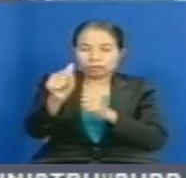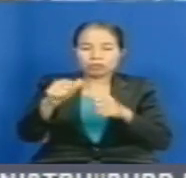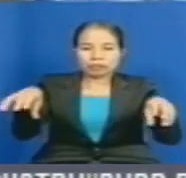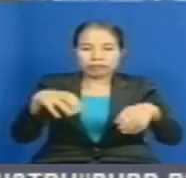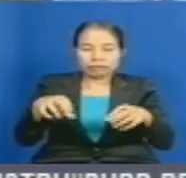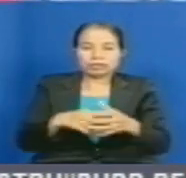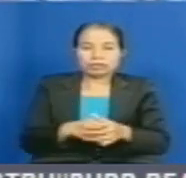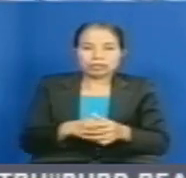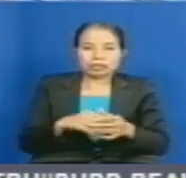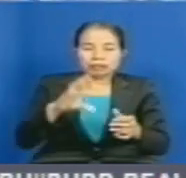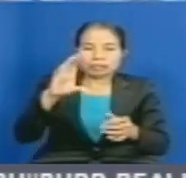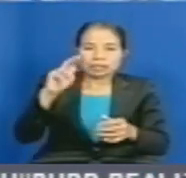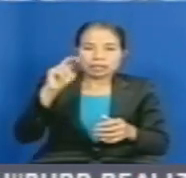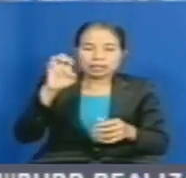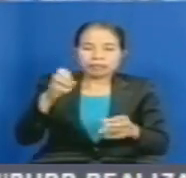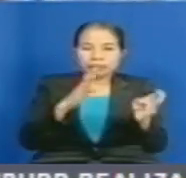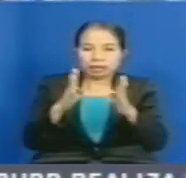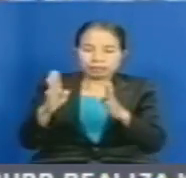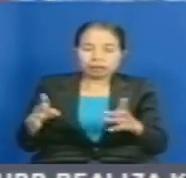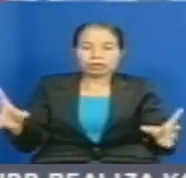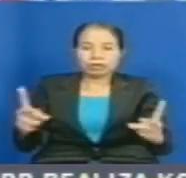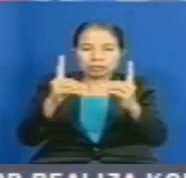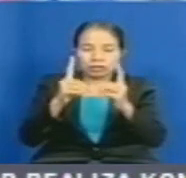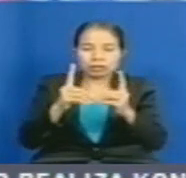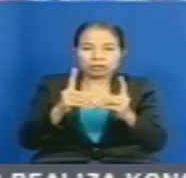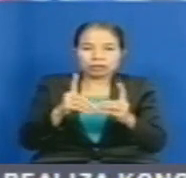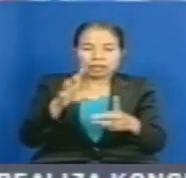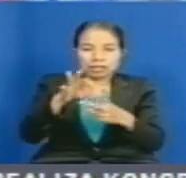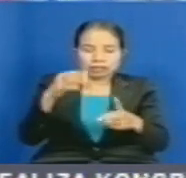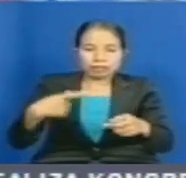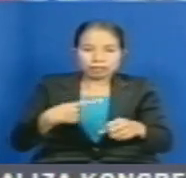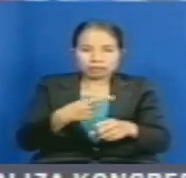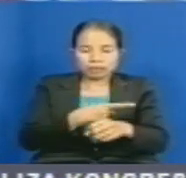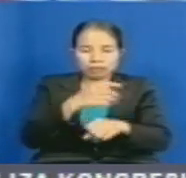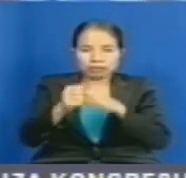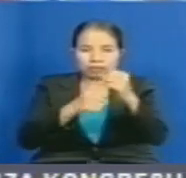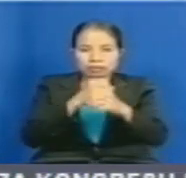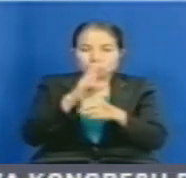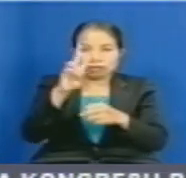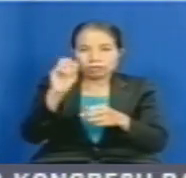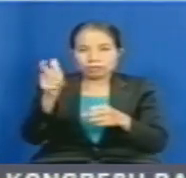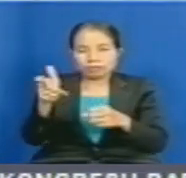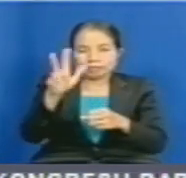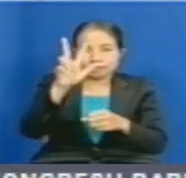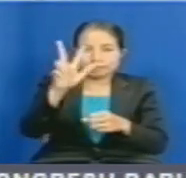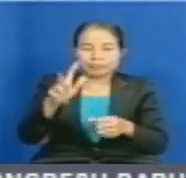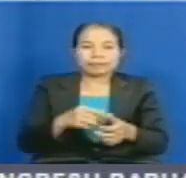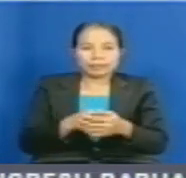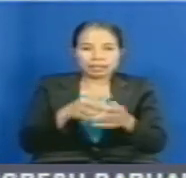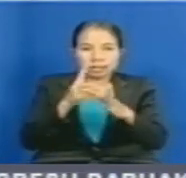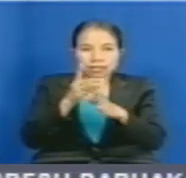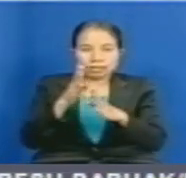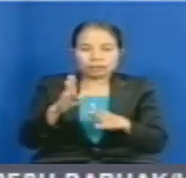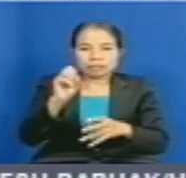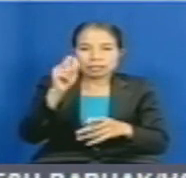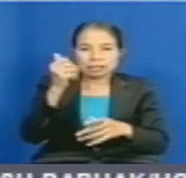para órgão eleitoral prepara, onde assura eleição parlamentar e retina em Rihundrua, Rua Nulo, Recintolo. Diretor-Geral